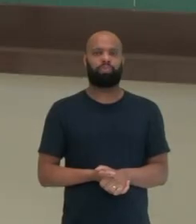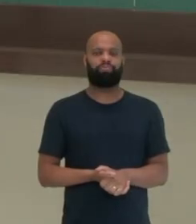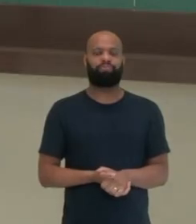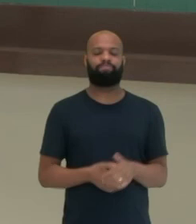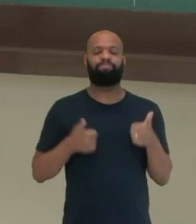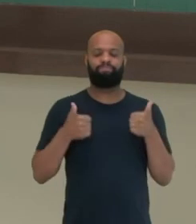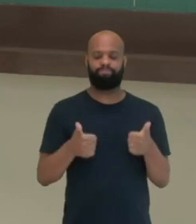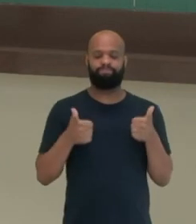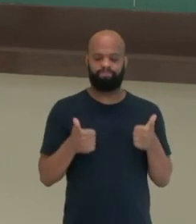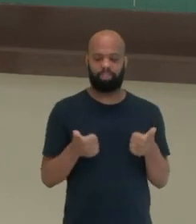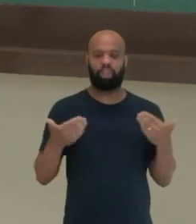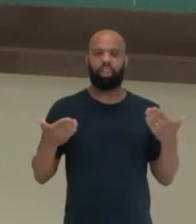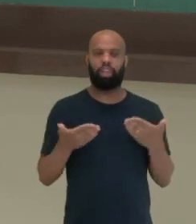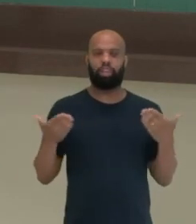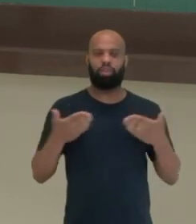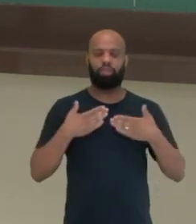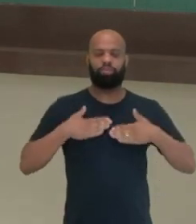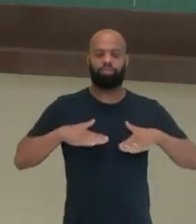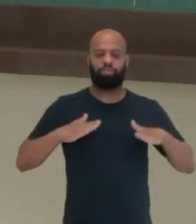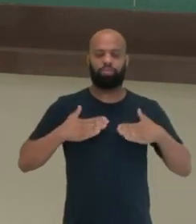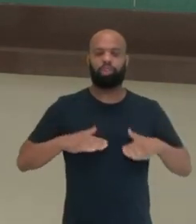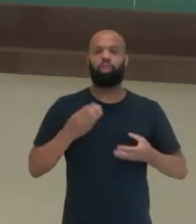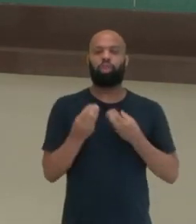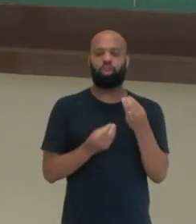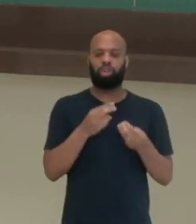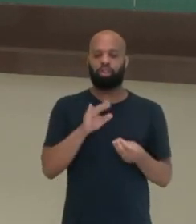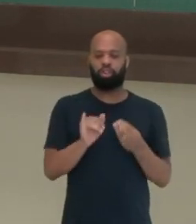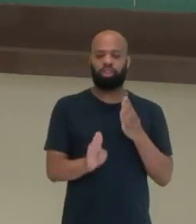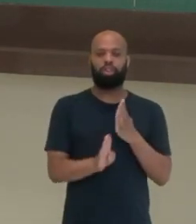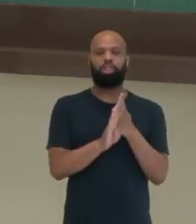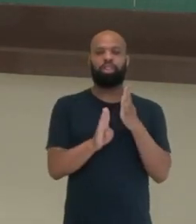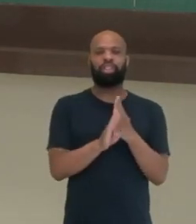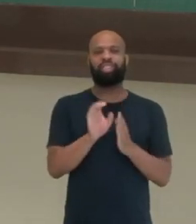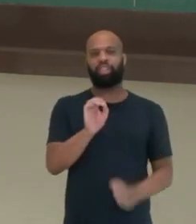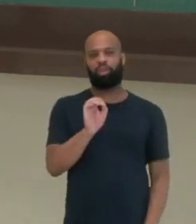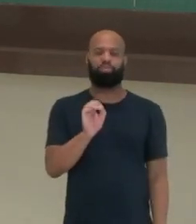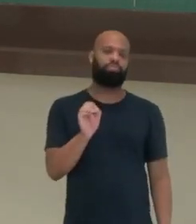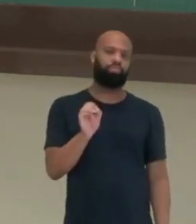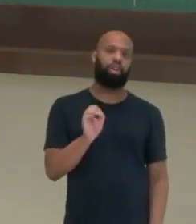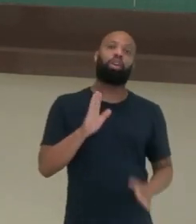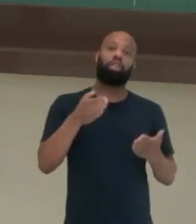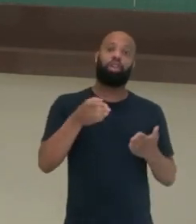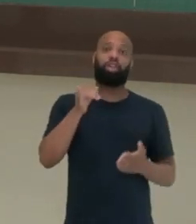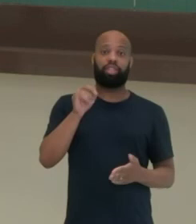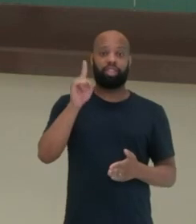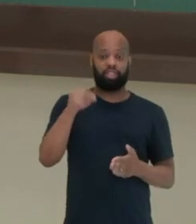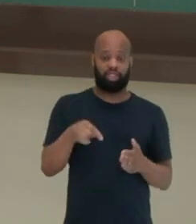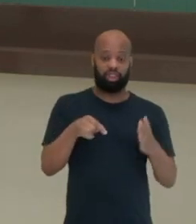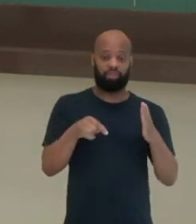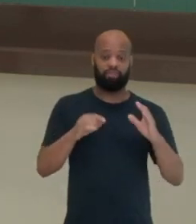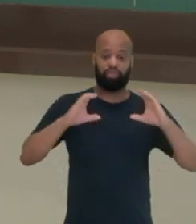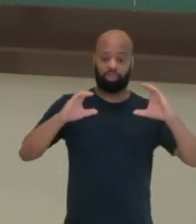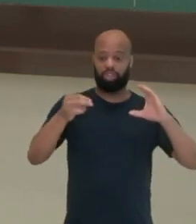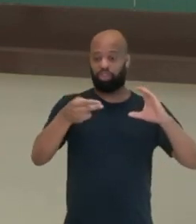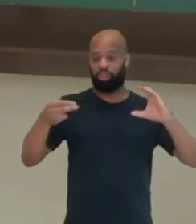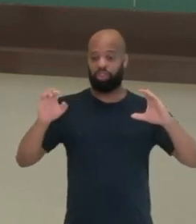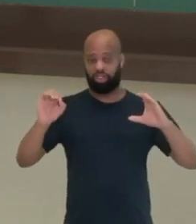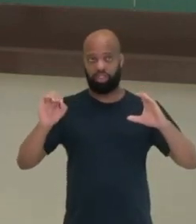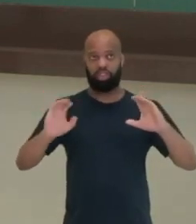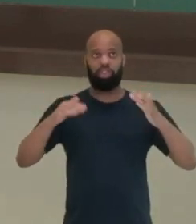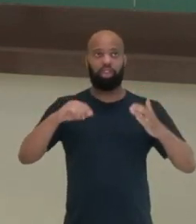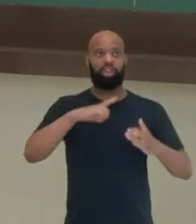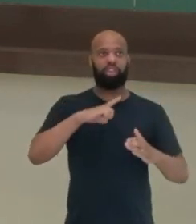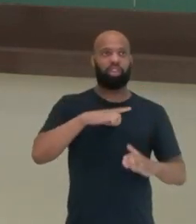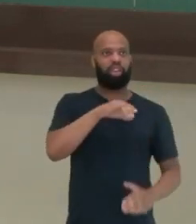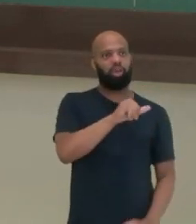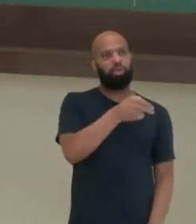Muito bem, aqui ficou bem tranquilo, né? Como que eu determino o zero da função? É quando a função é igual a zero. Então, eu tenho uma função igual a